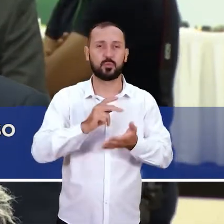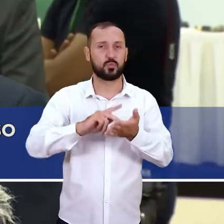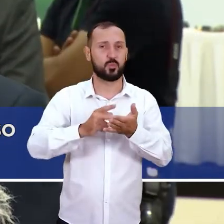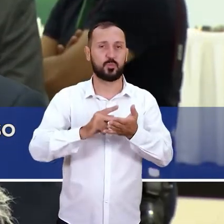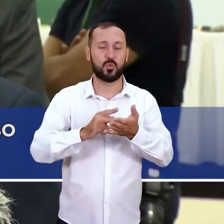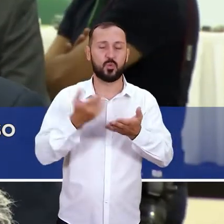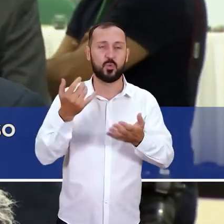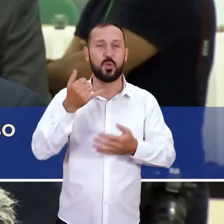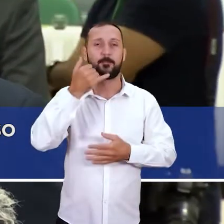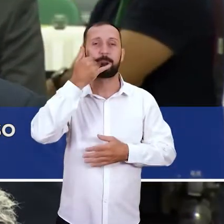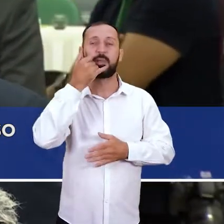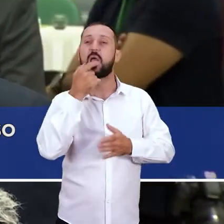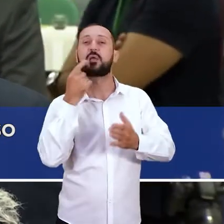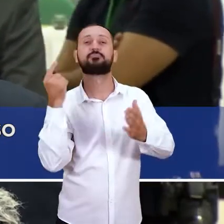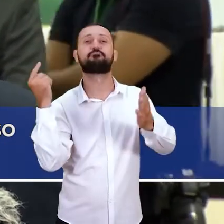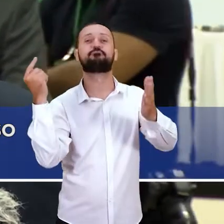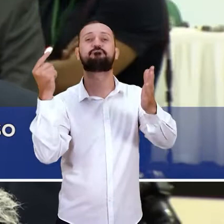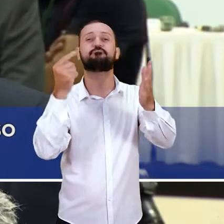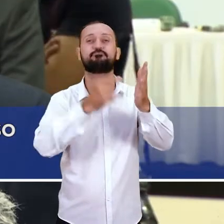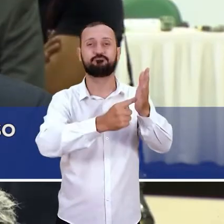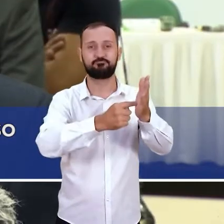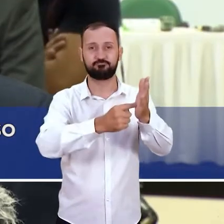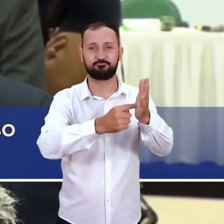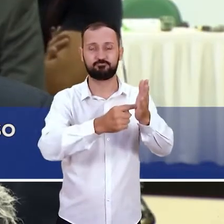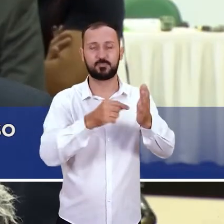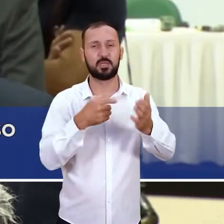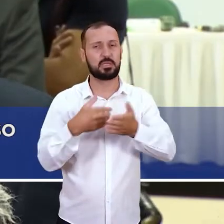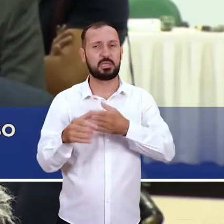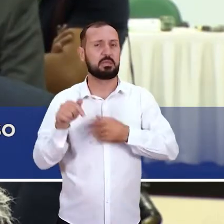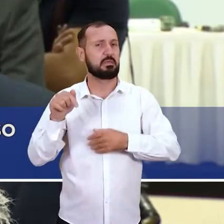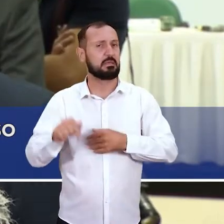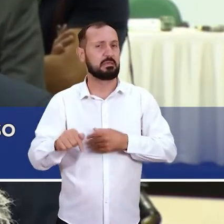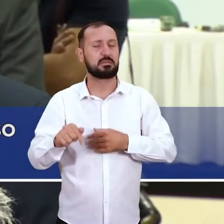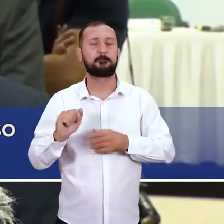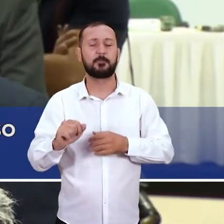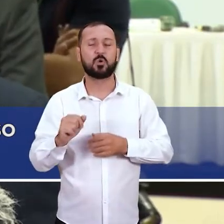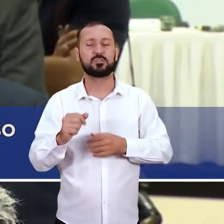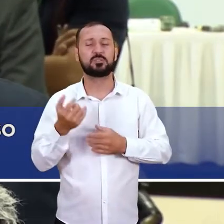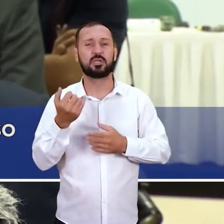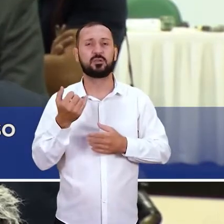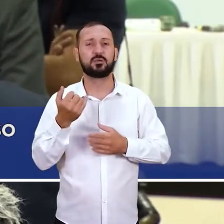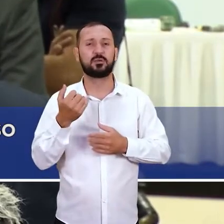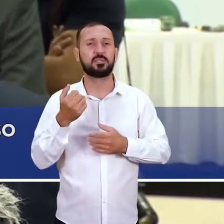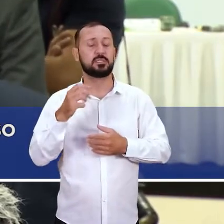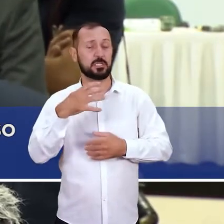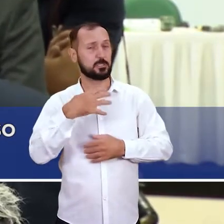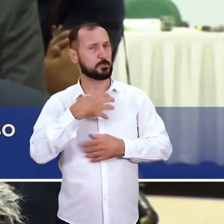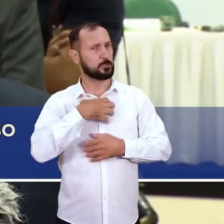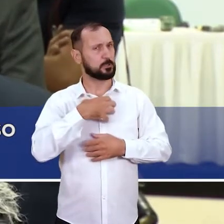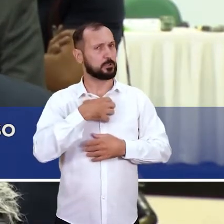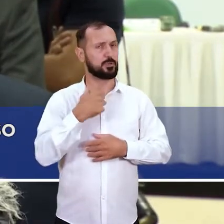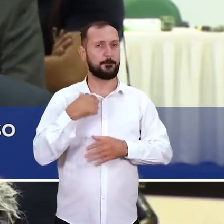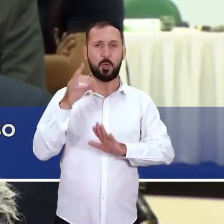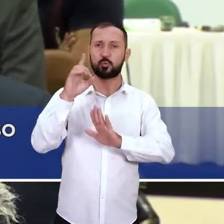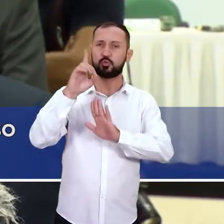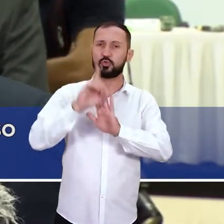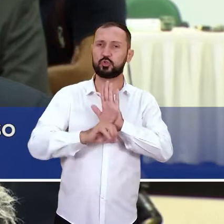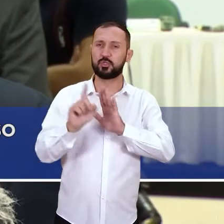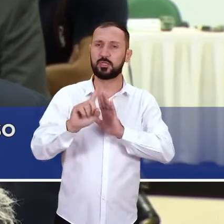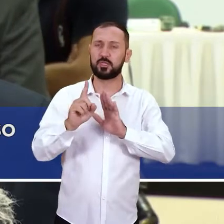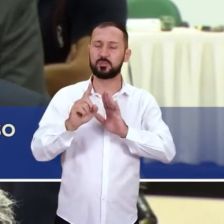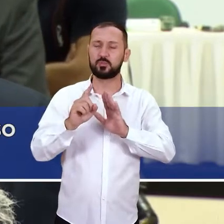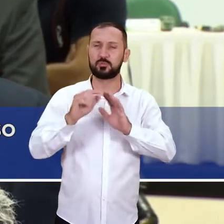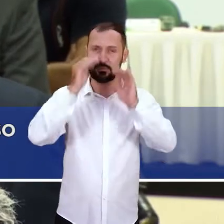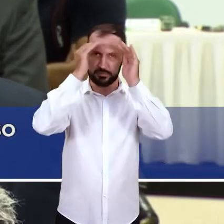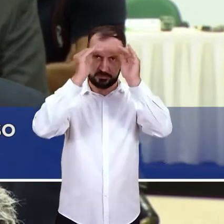PROCON, da ouvidoria do PROCON, onde o passageiro, o idoso, possa, se ele sentir